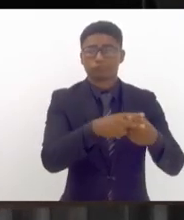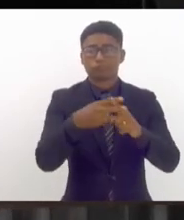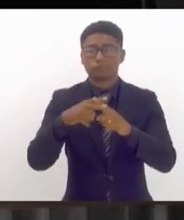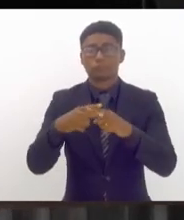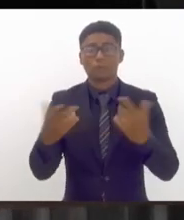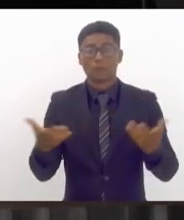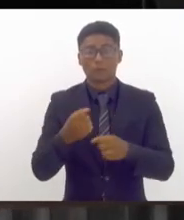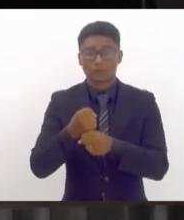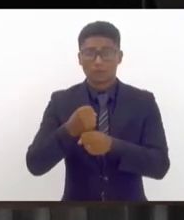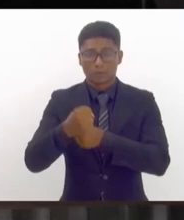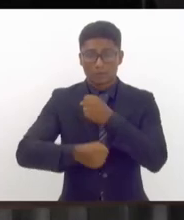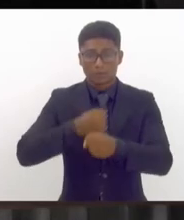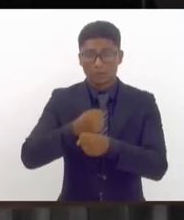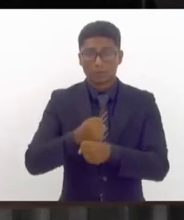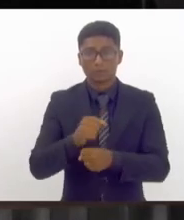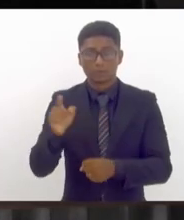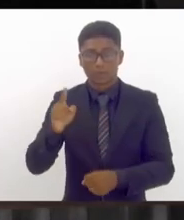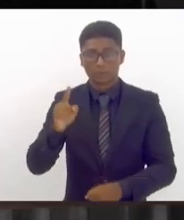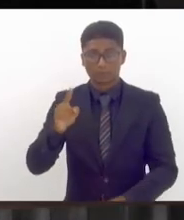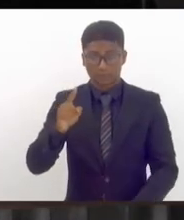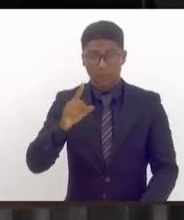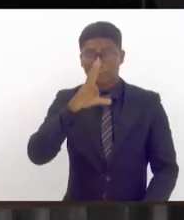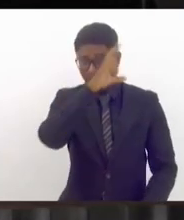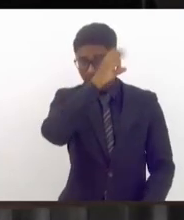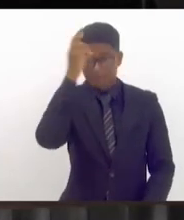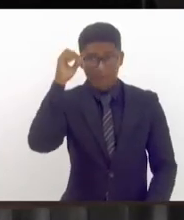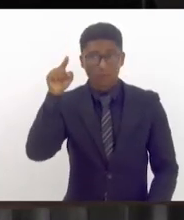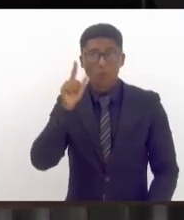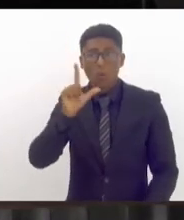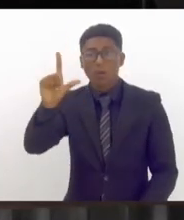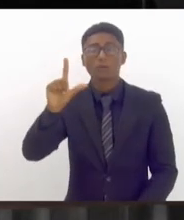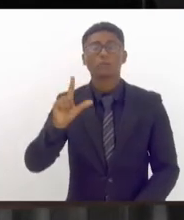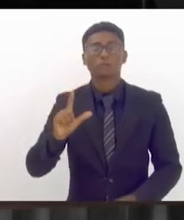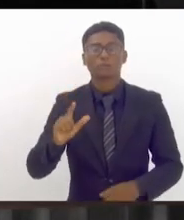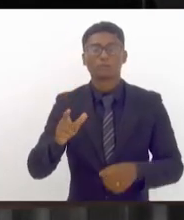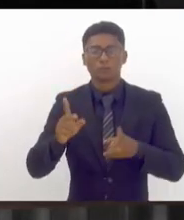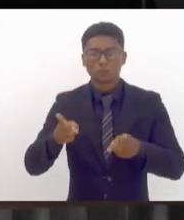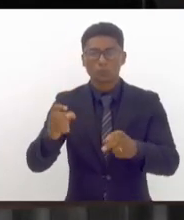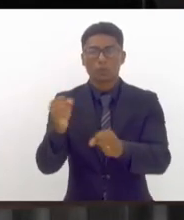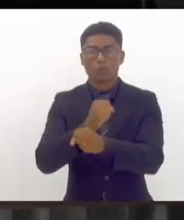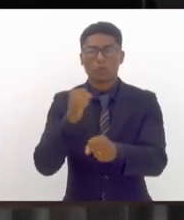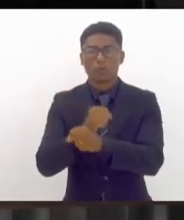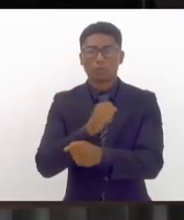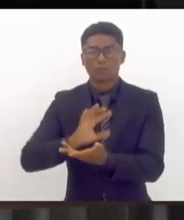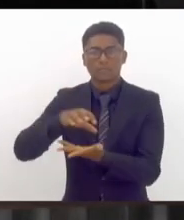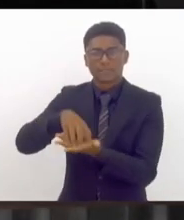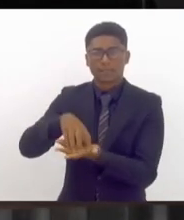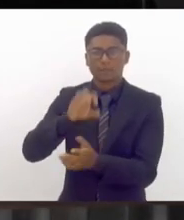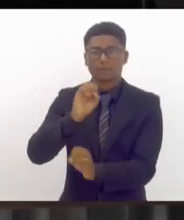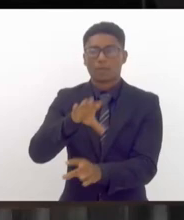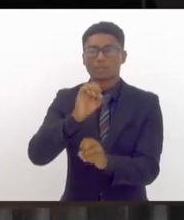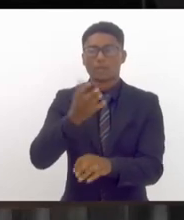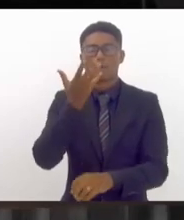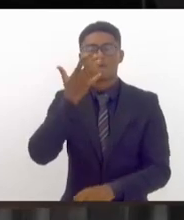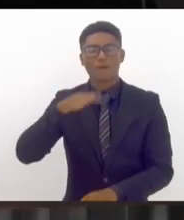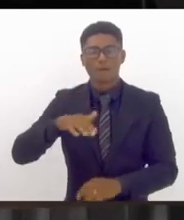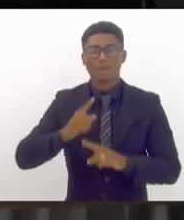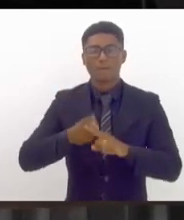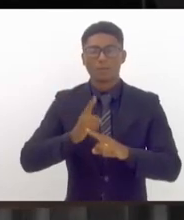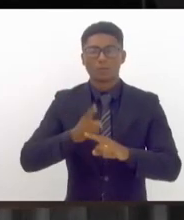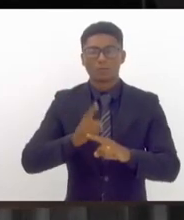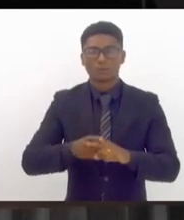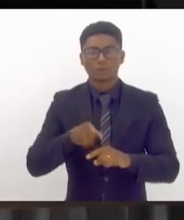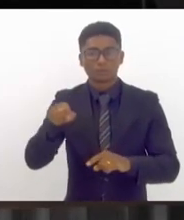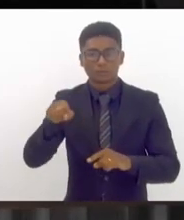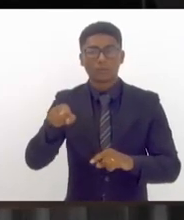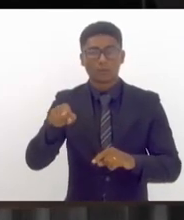Rubens Bontempo conseguiu botar para funcionar a obra que vai criar um centro de educação infantil. Porque, na prática, as famílias foram